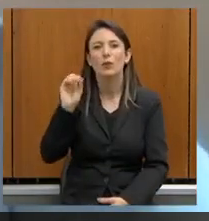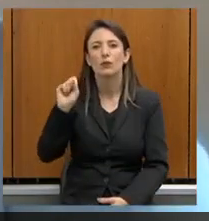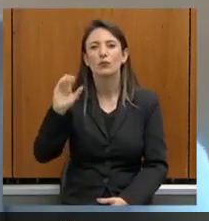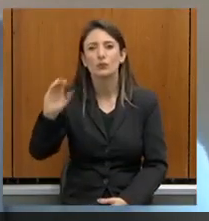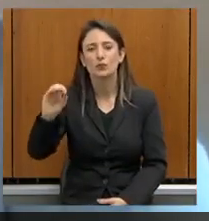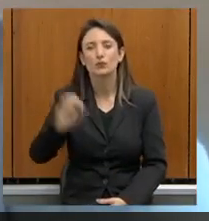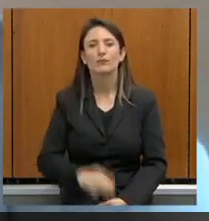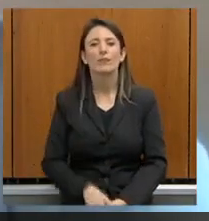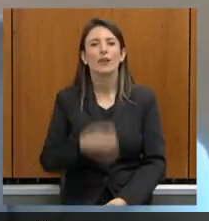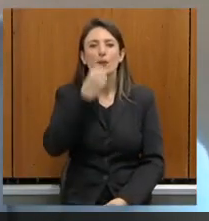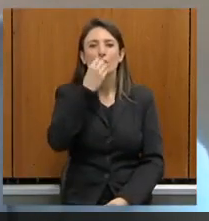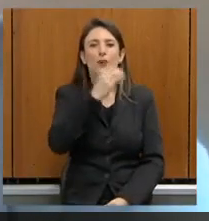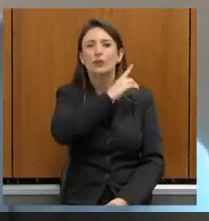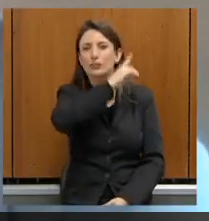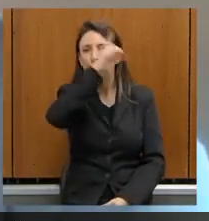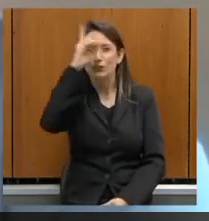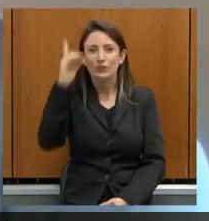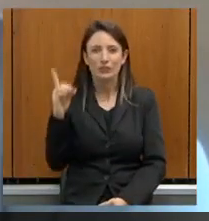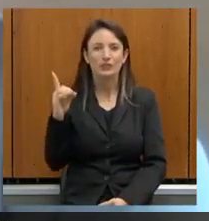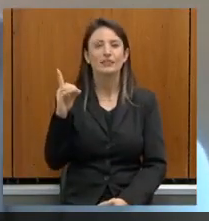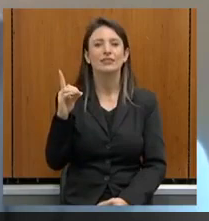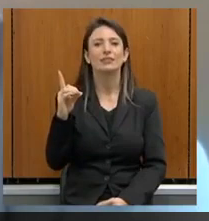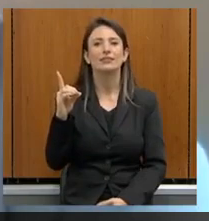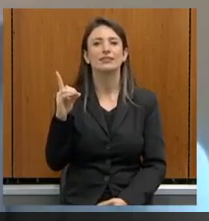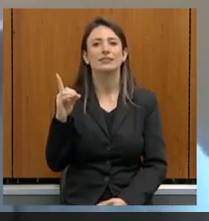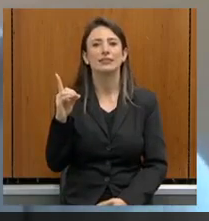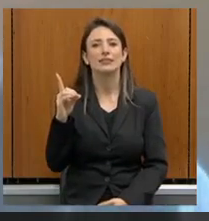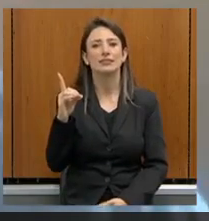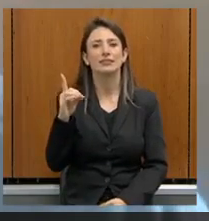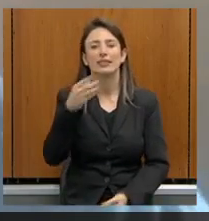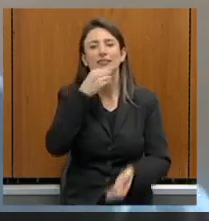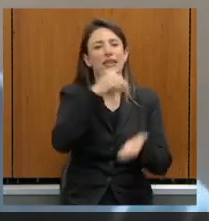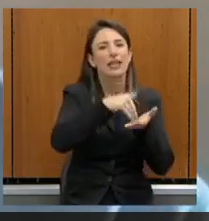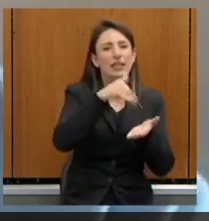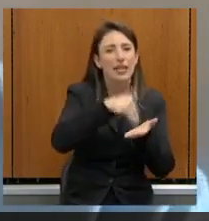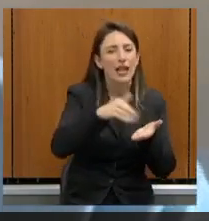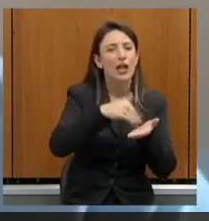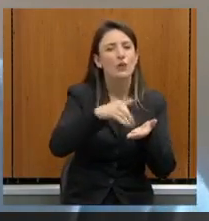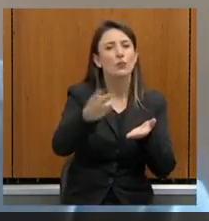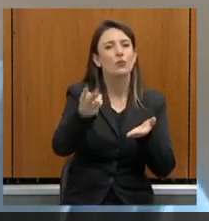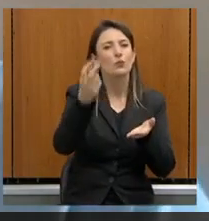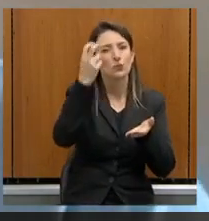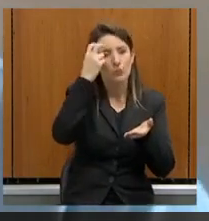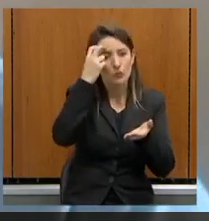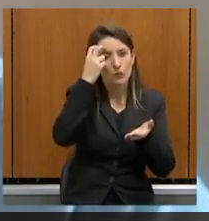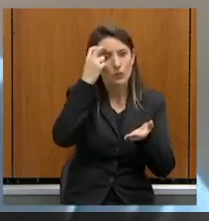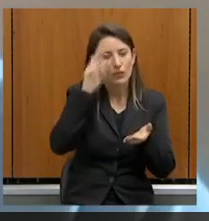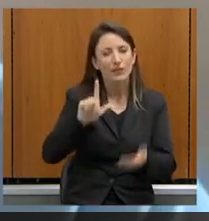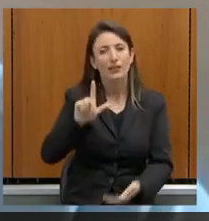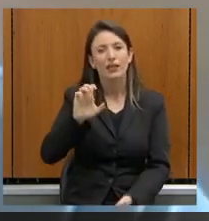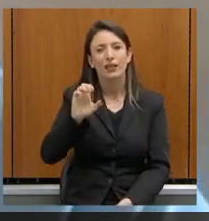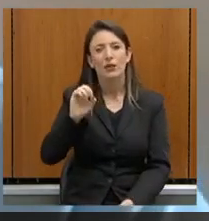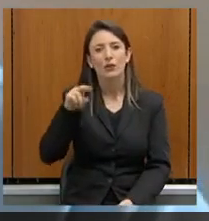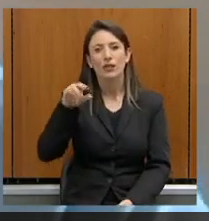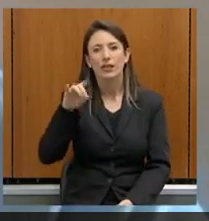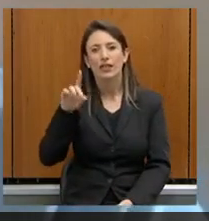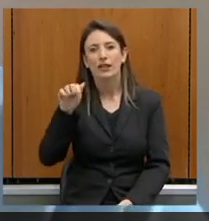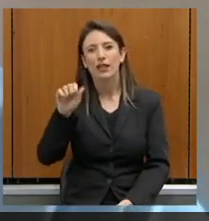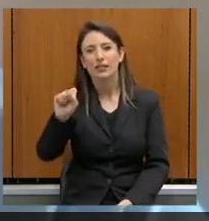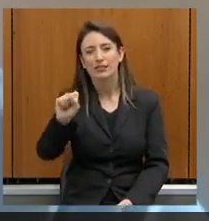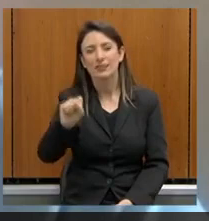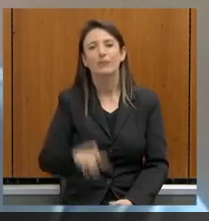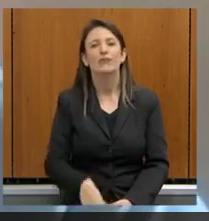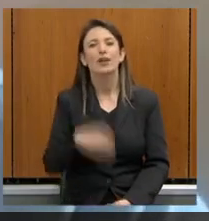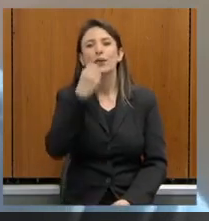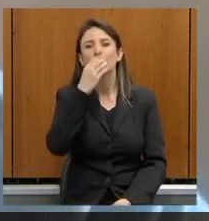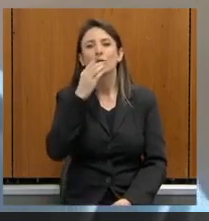ao secretário de Cultura, Leone Dessa Oliveira, bom